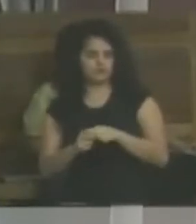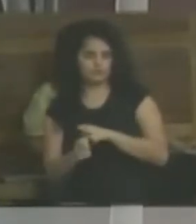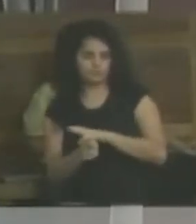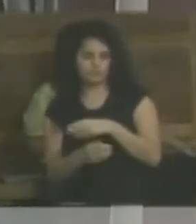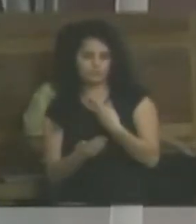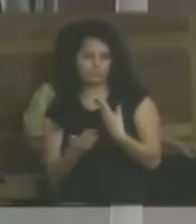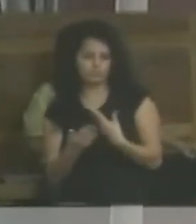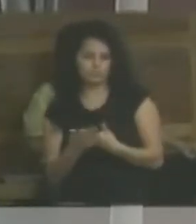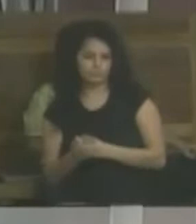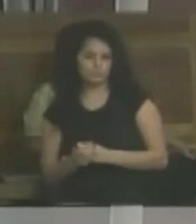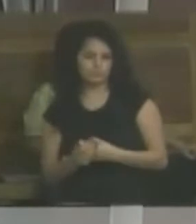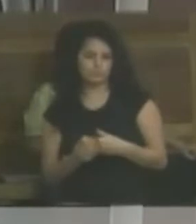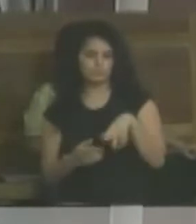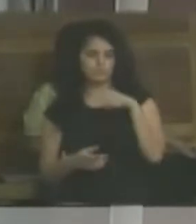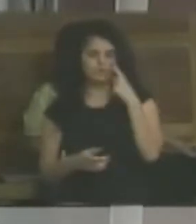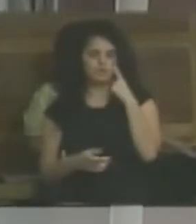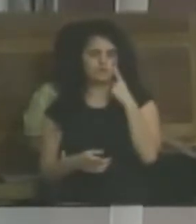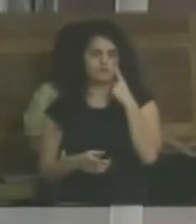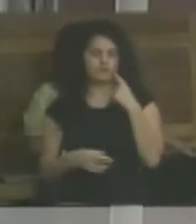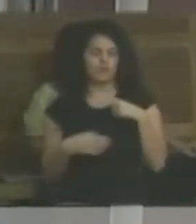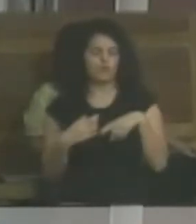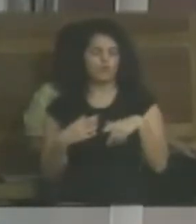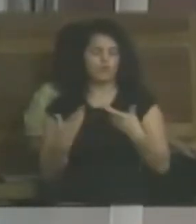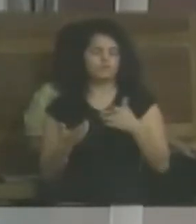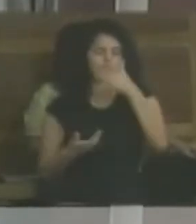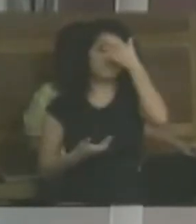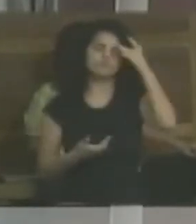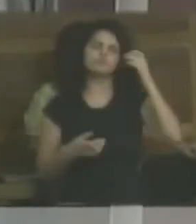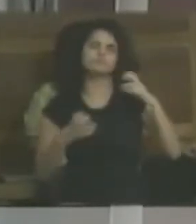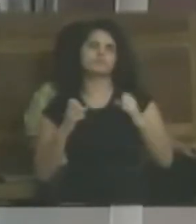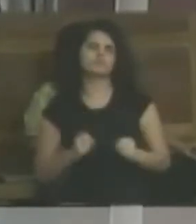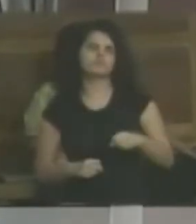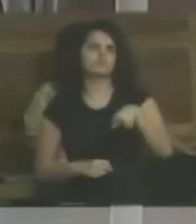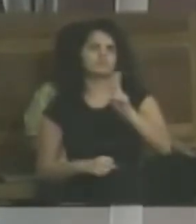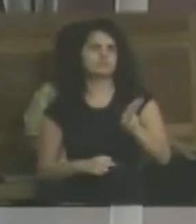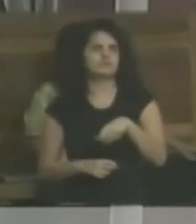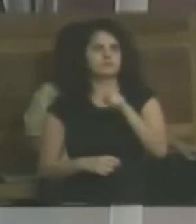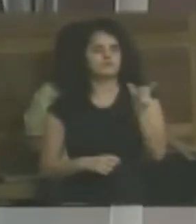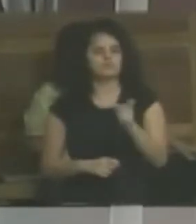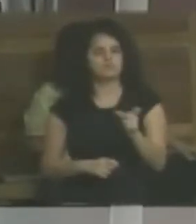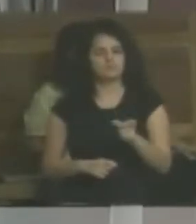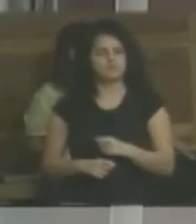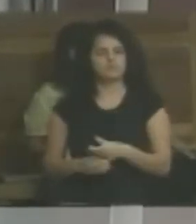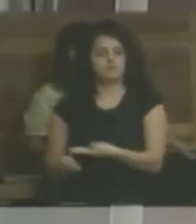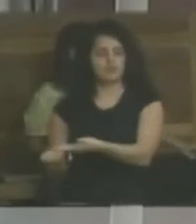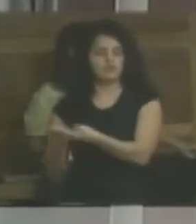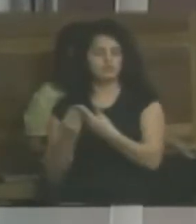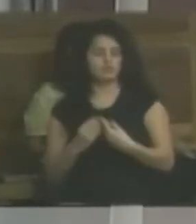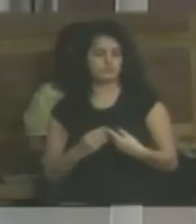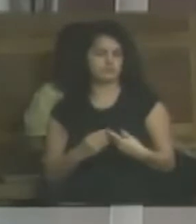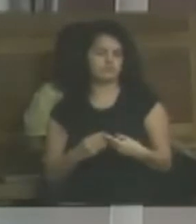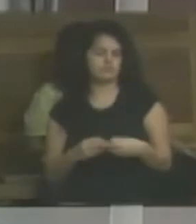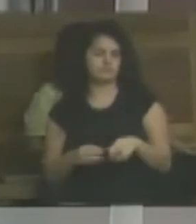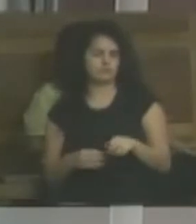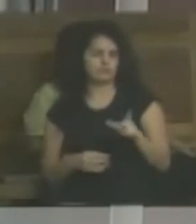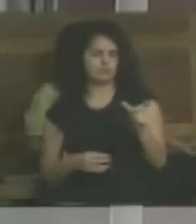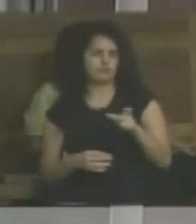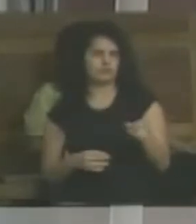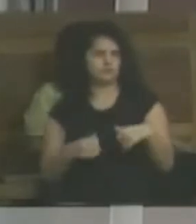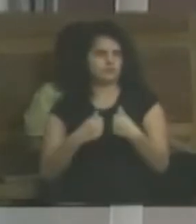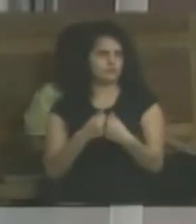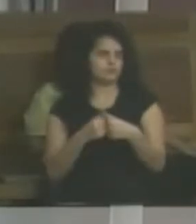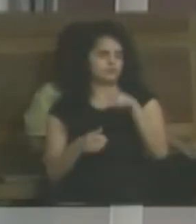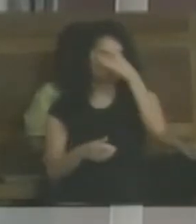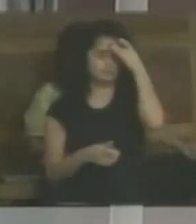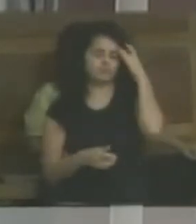seria feito um estudo para ver qual categoria da população poderia usar o benefício e seria retornado esse benefício à população. Cadê o benefício passageiro cidadão? Ou